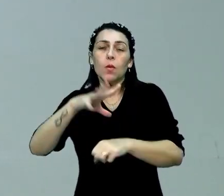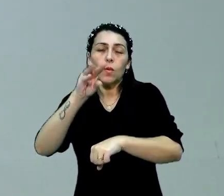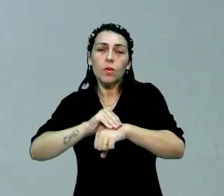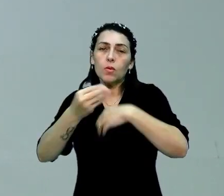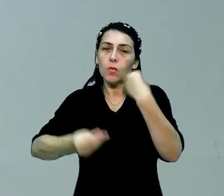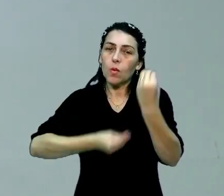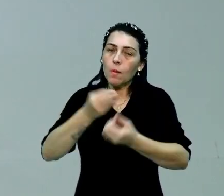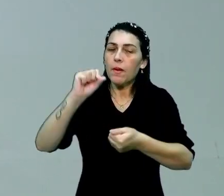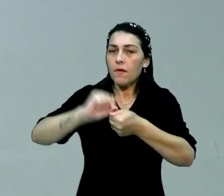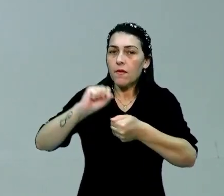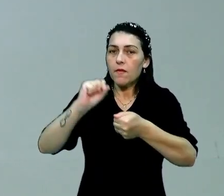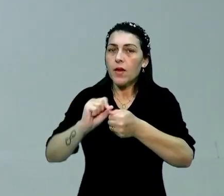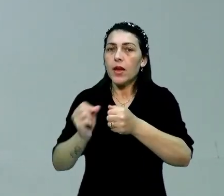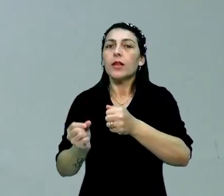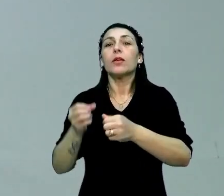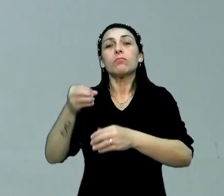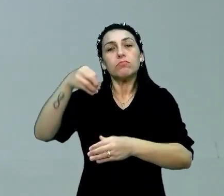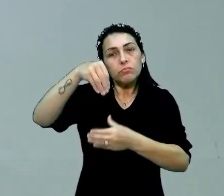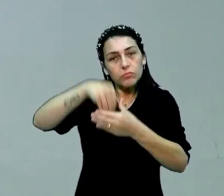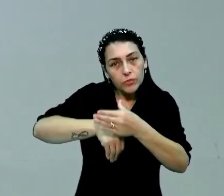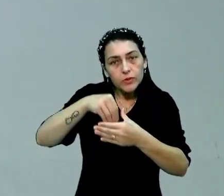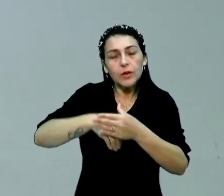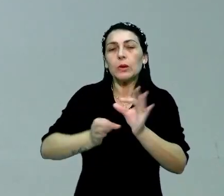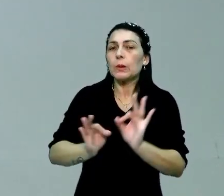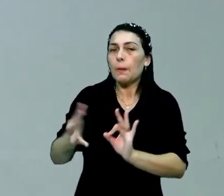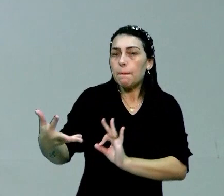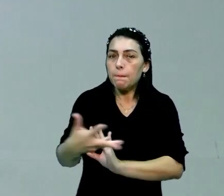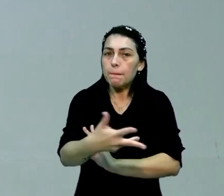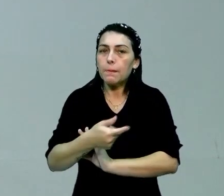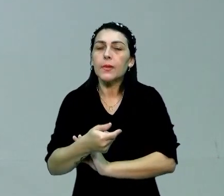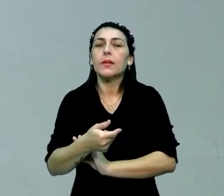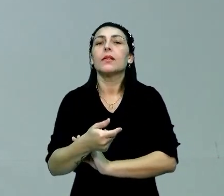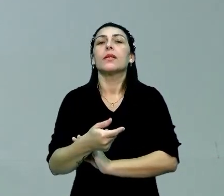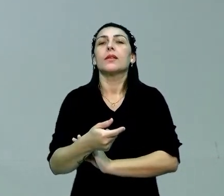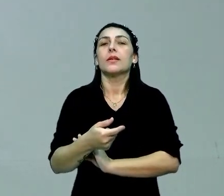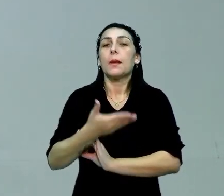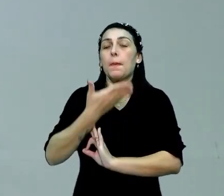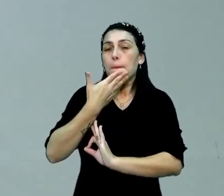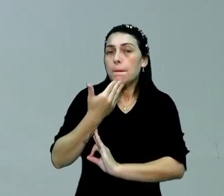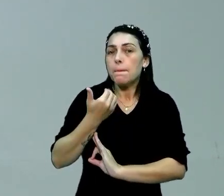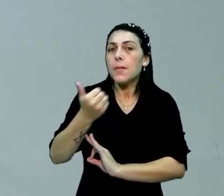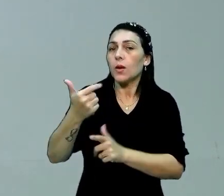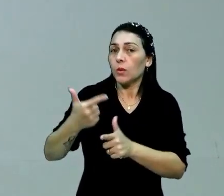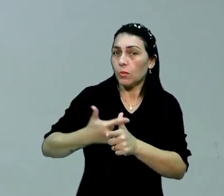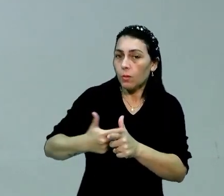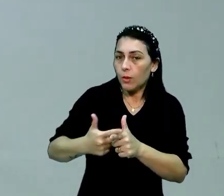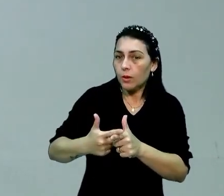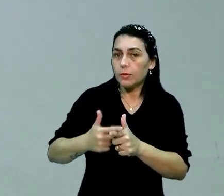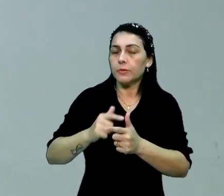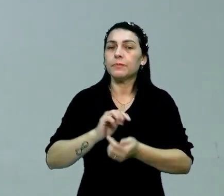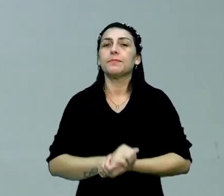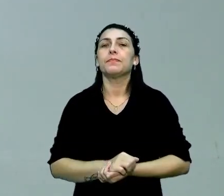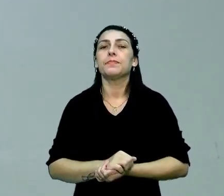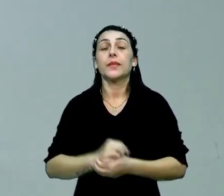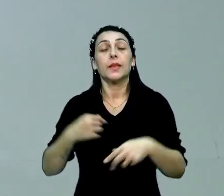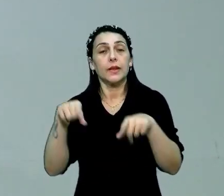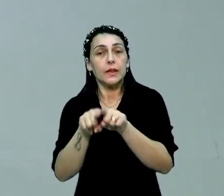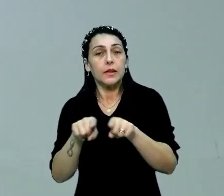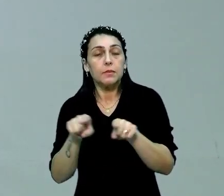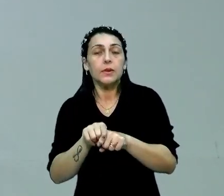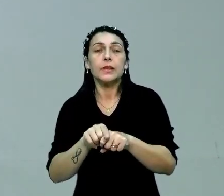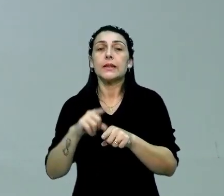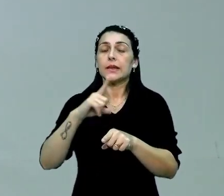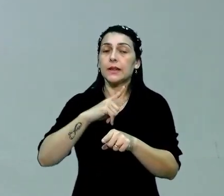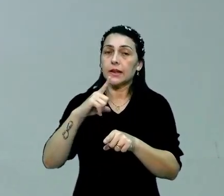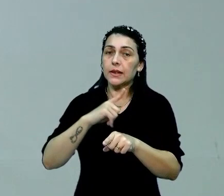ser desenvolvido, inserido e aprimorado, aperfeiçoado, ou ser um aspecto de solução daquela causa. Além disso, a gente